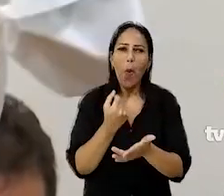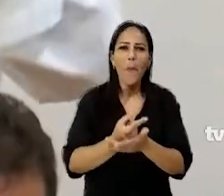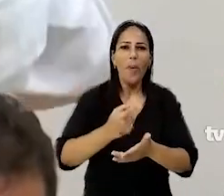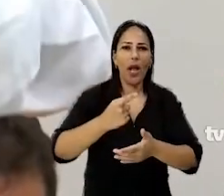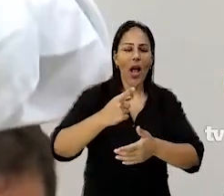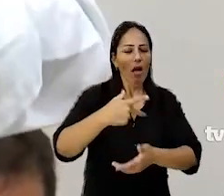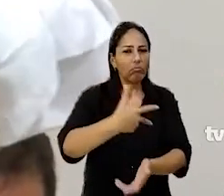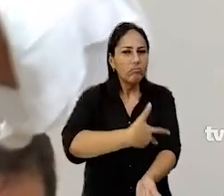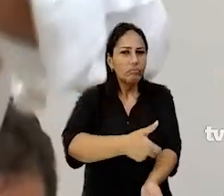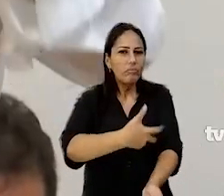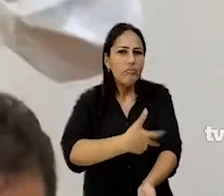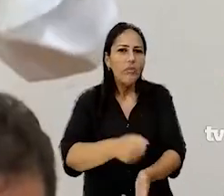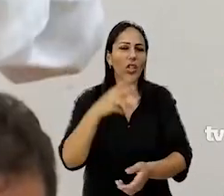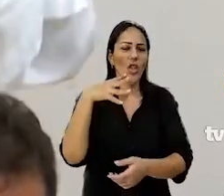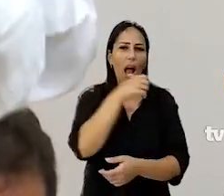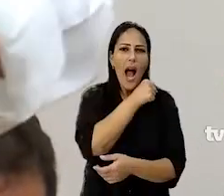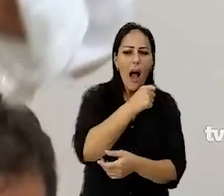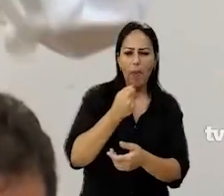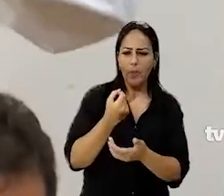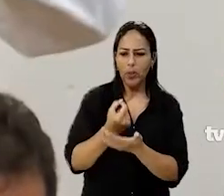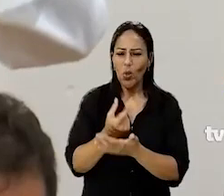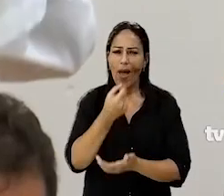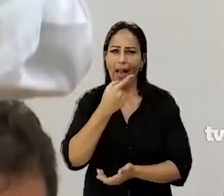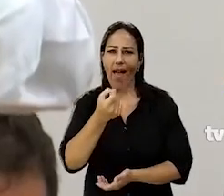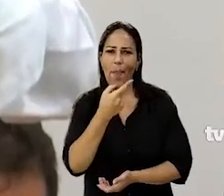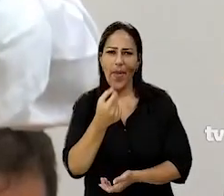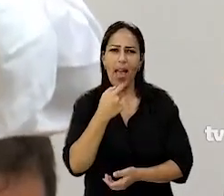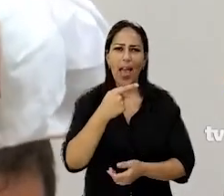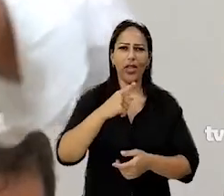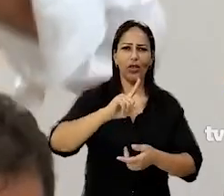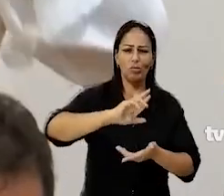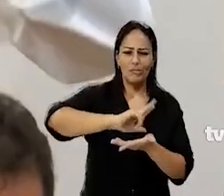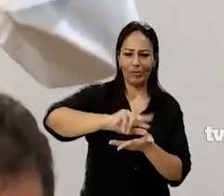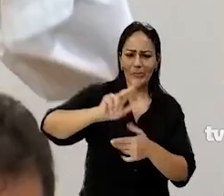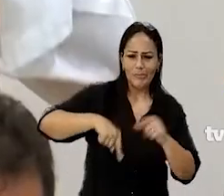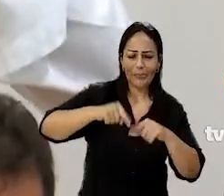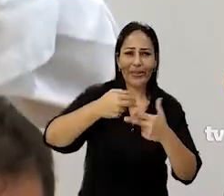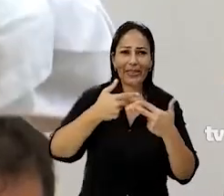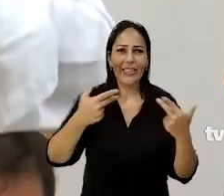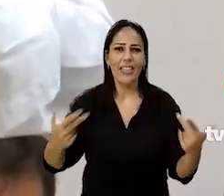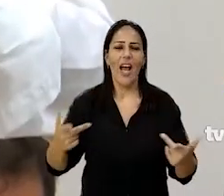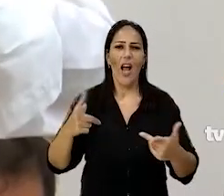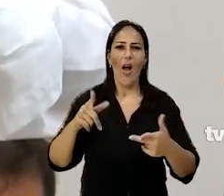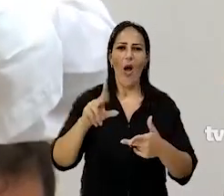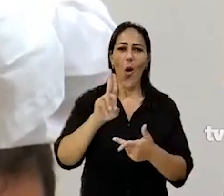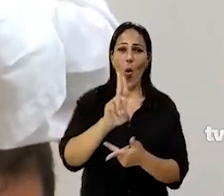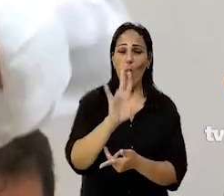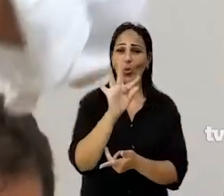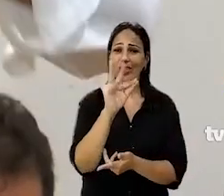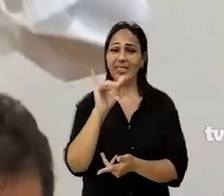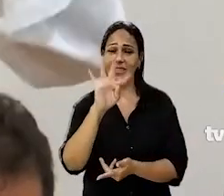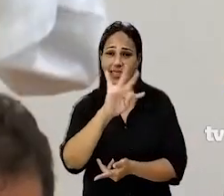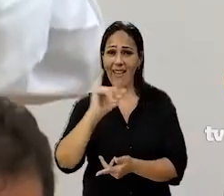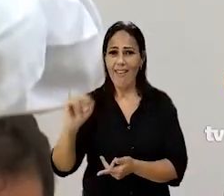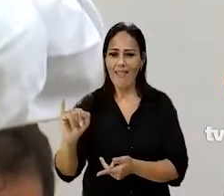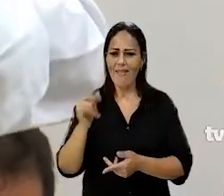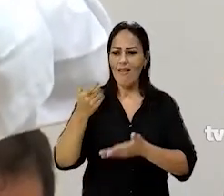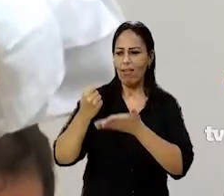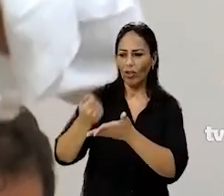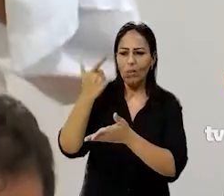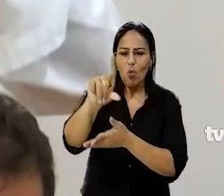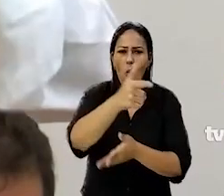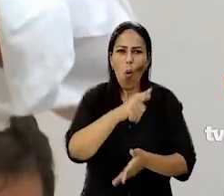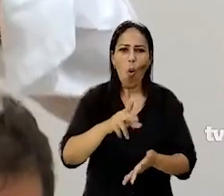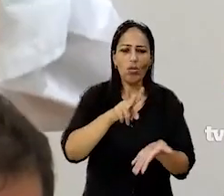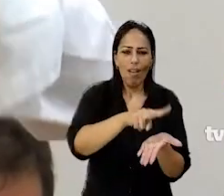rápidos, remédios, EPIs, equipamos o SAMU, ajudamos a outras instituições, abrimos